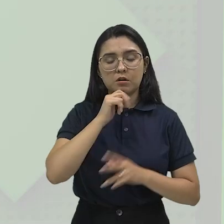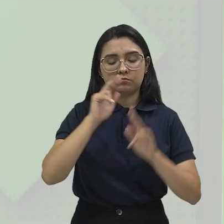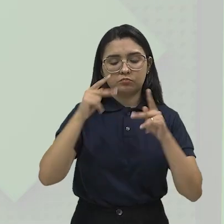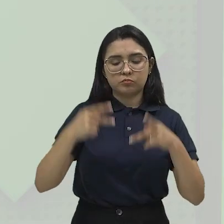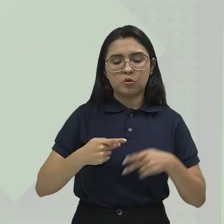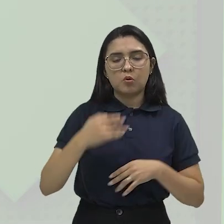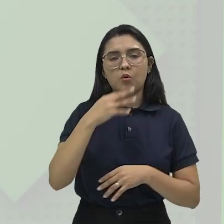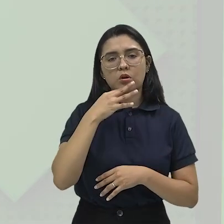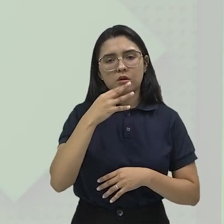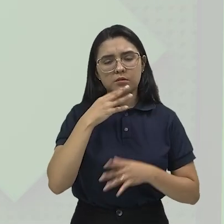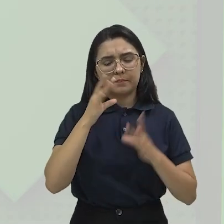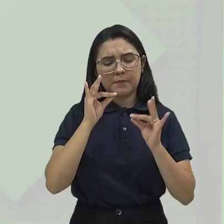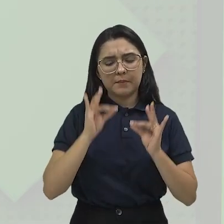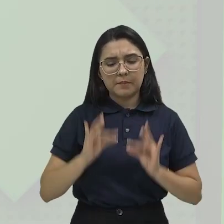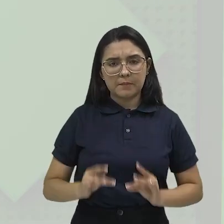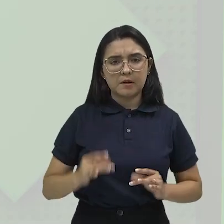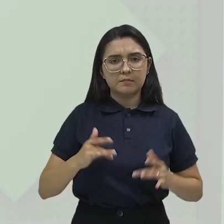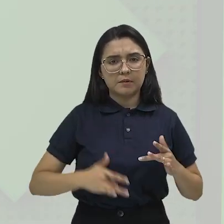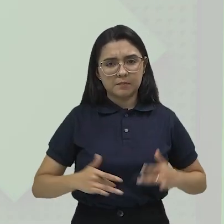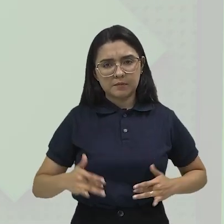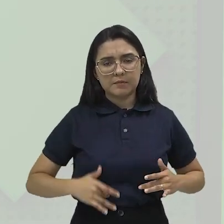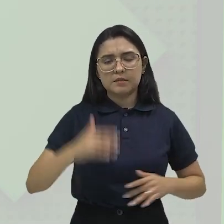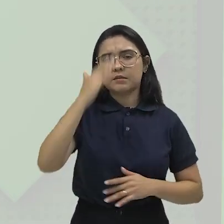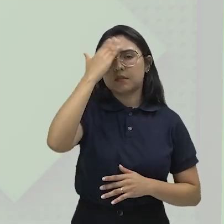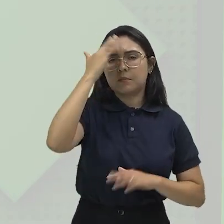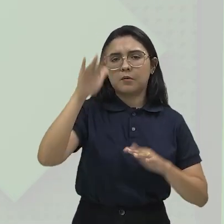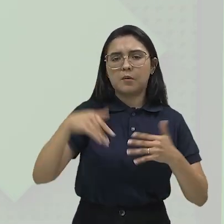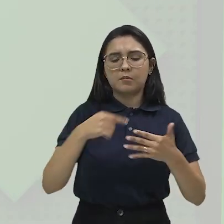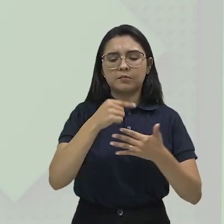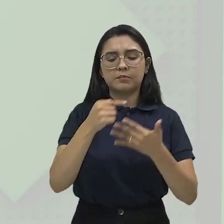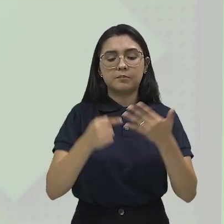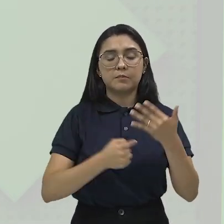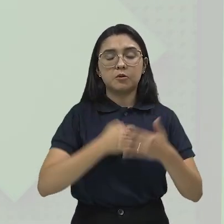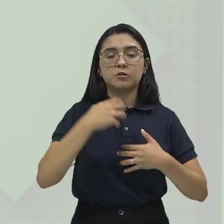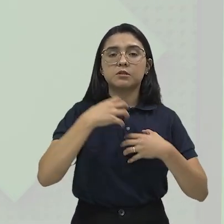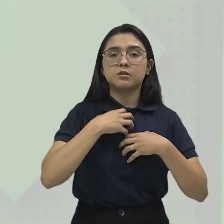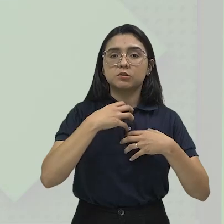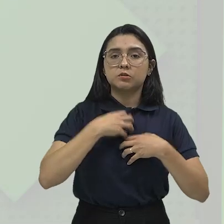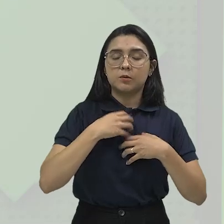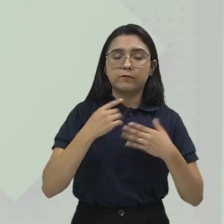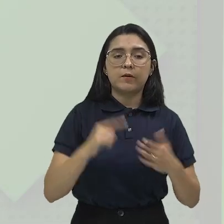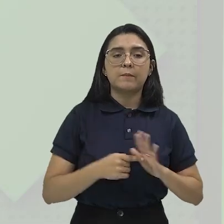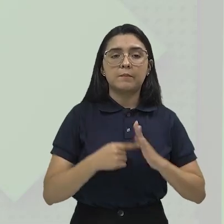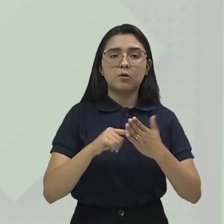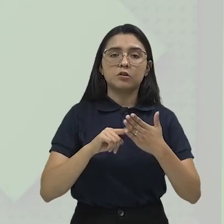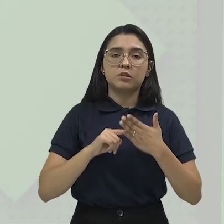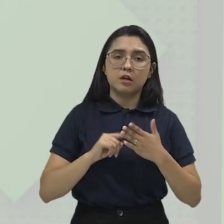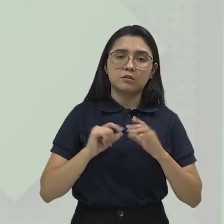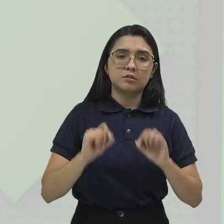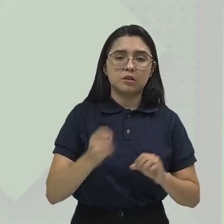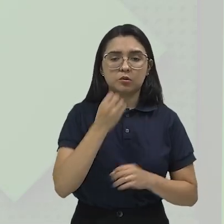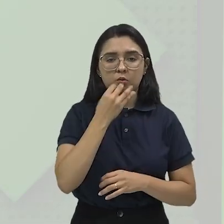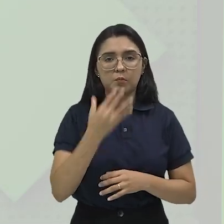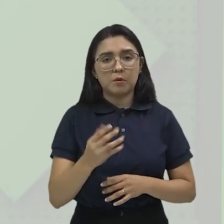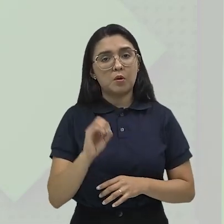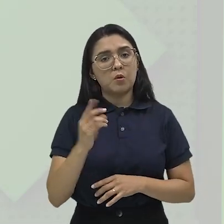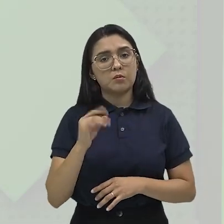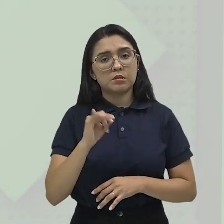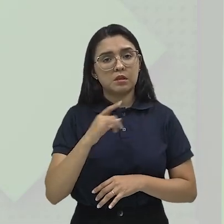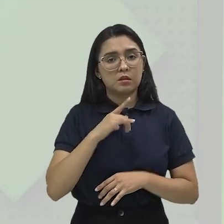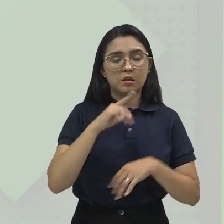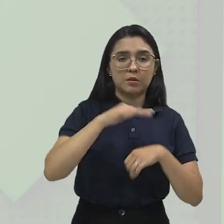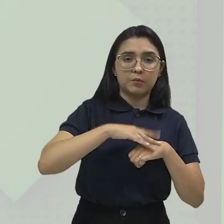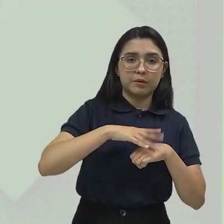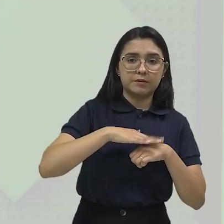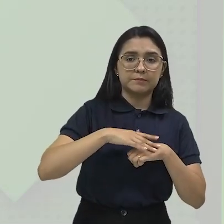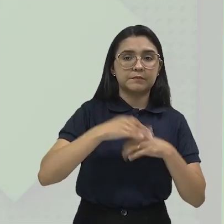próprio organismo, saiba quais são os sintomas, né? Que vão indicar para ela que tá tudo bem ou que pode existir ali algum tipo